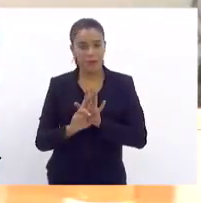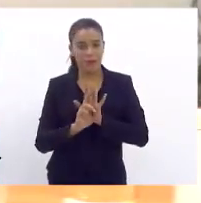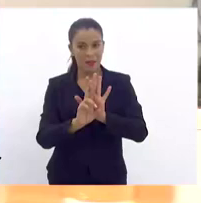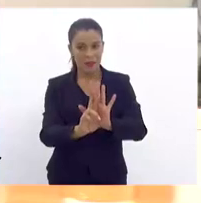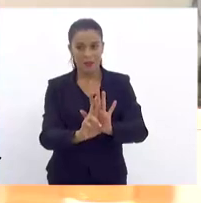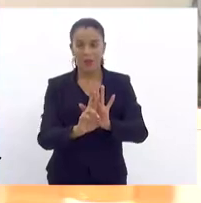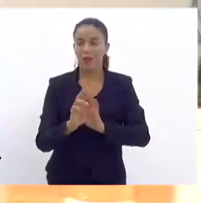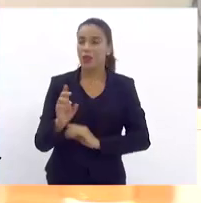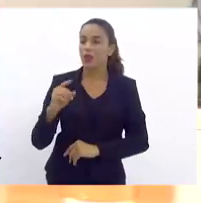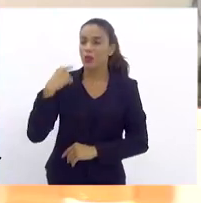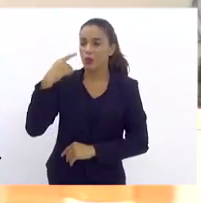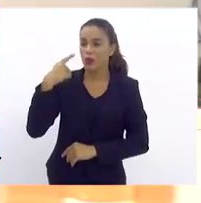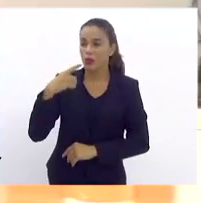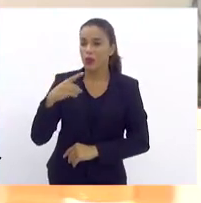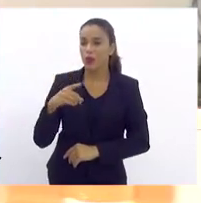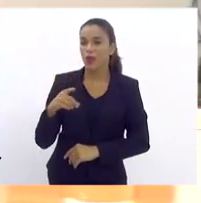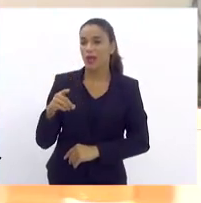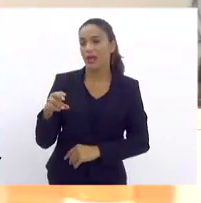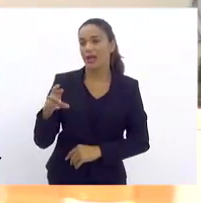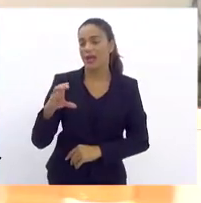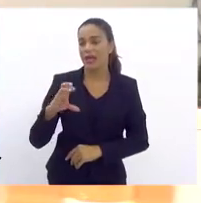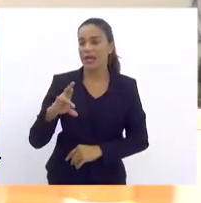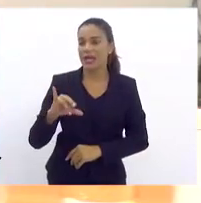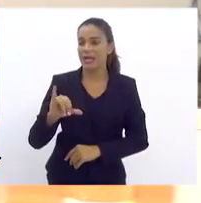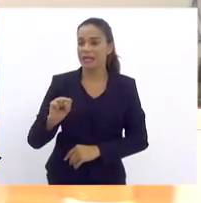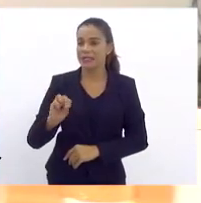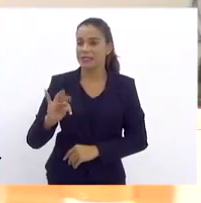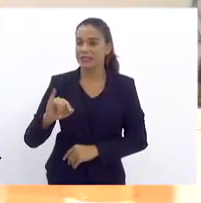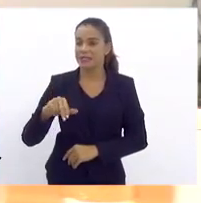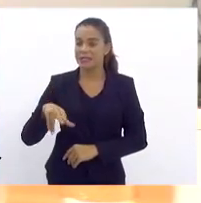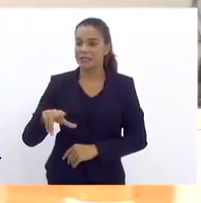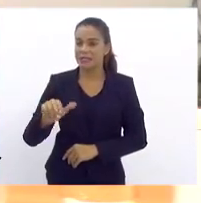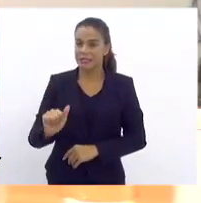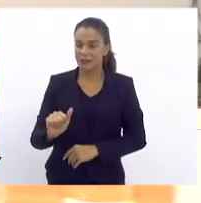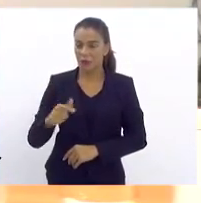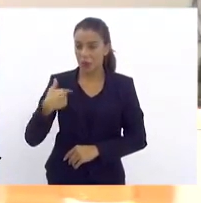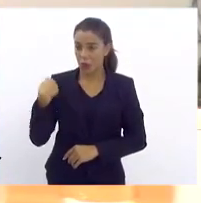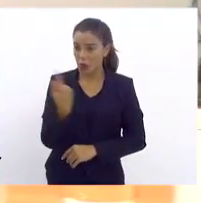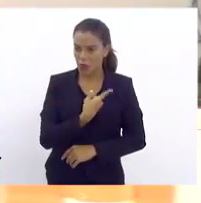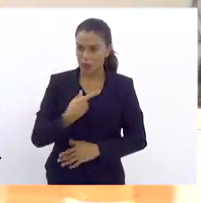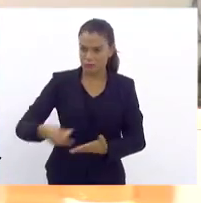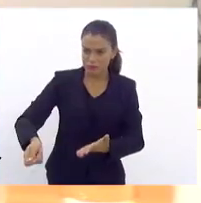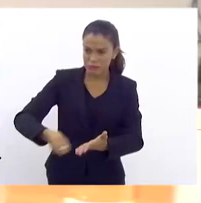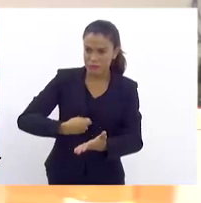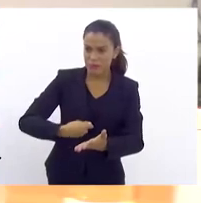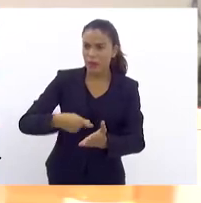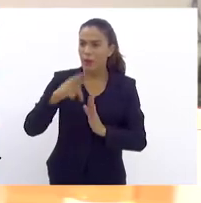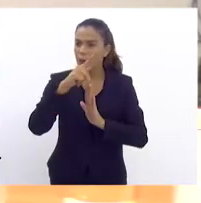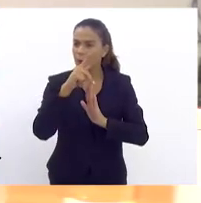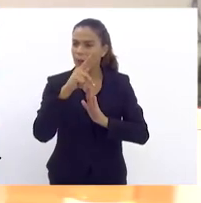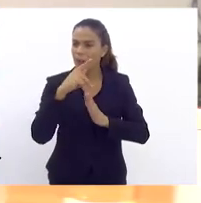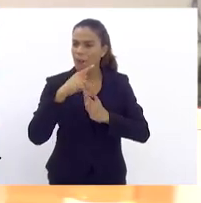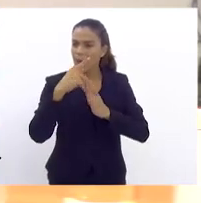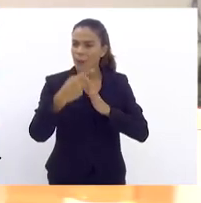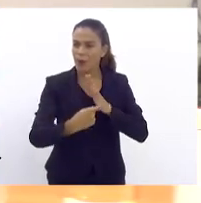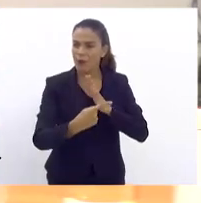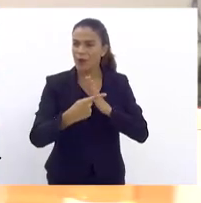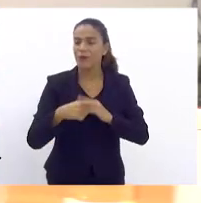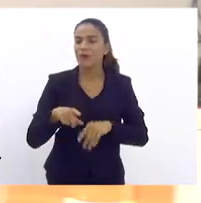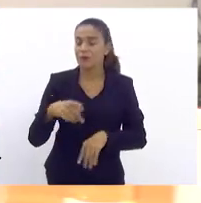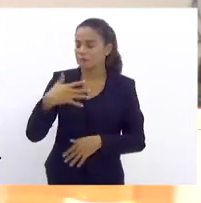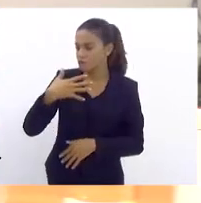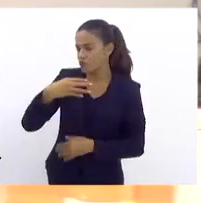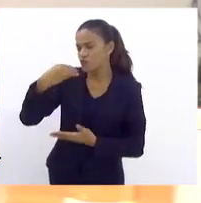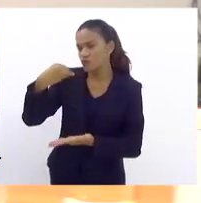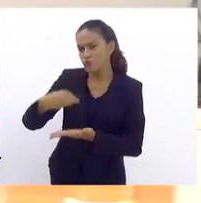pela Doutora Cristina Rego nós assinamos um protocolo muito importante justamente